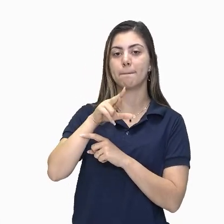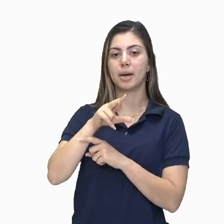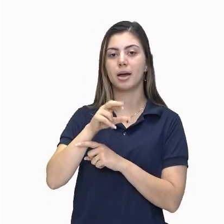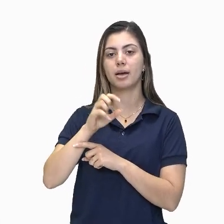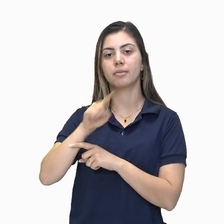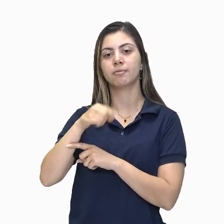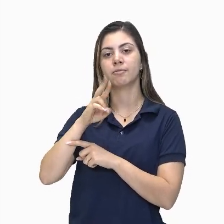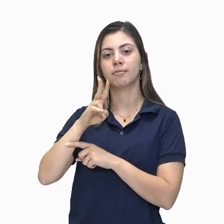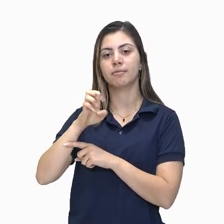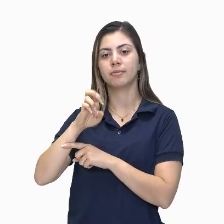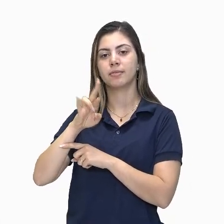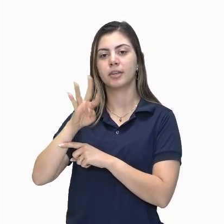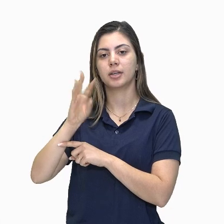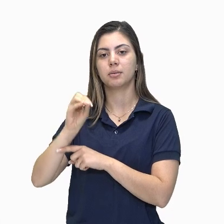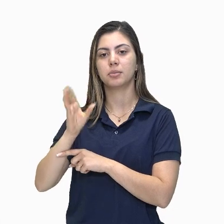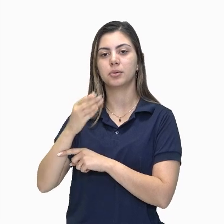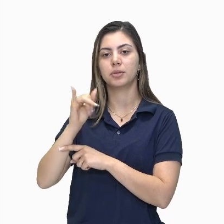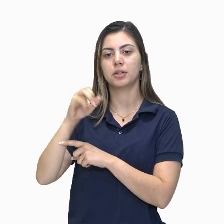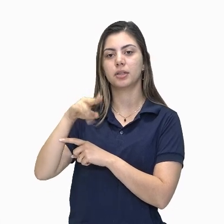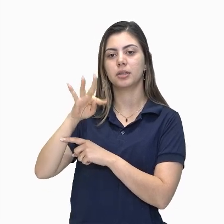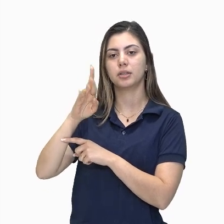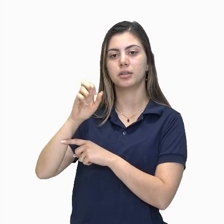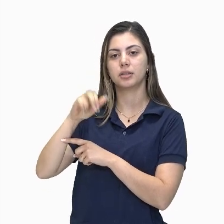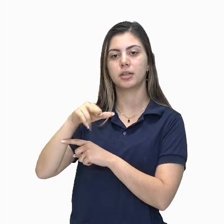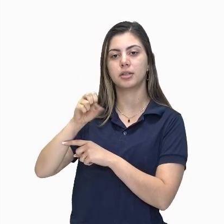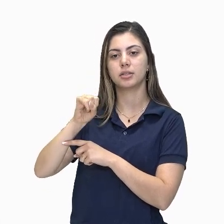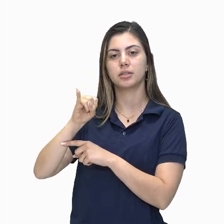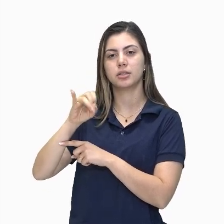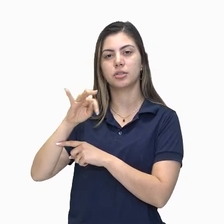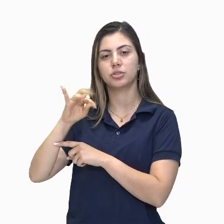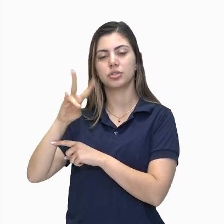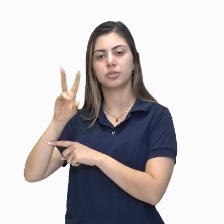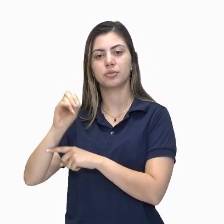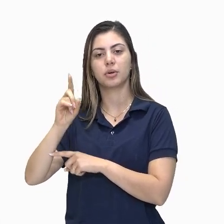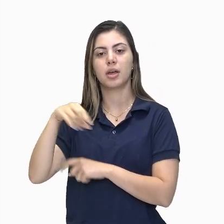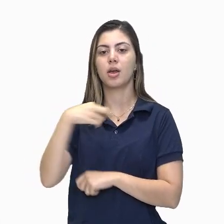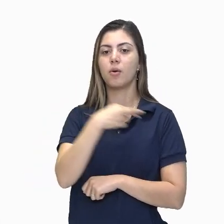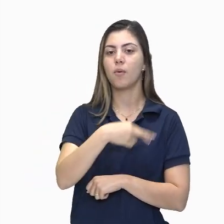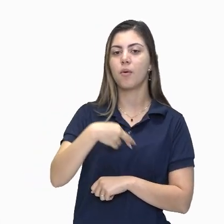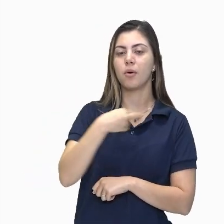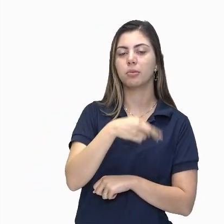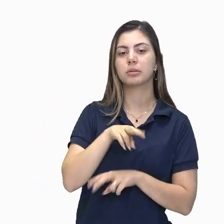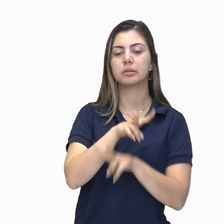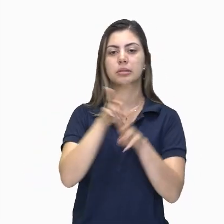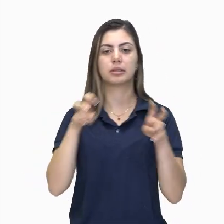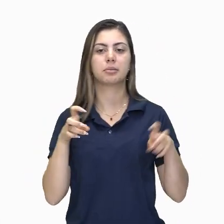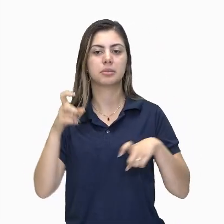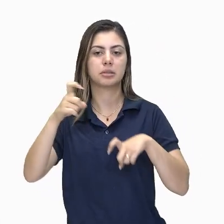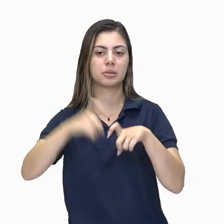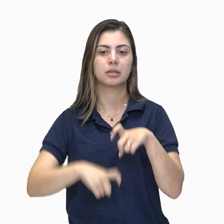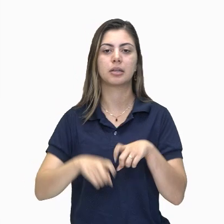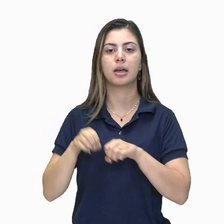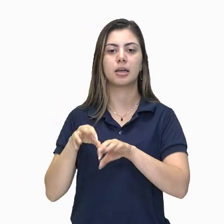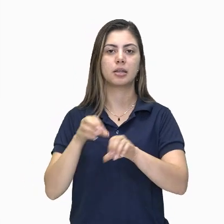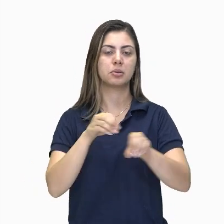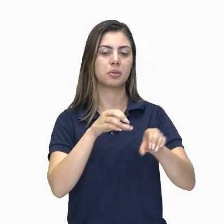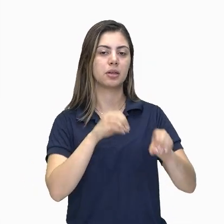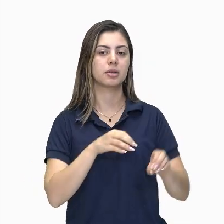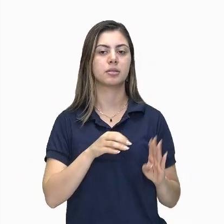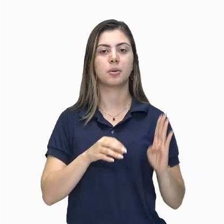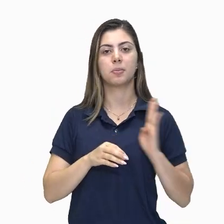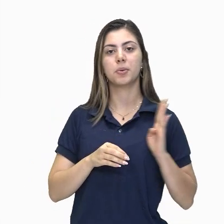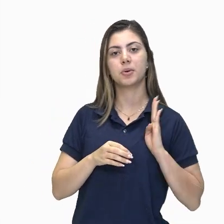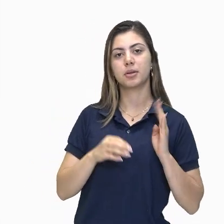si só, né, de 1927, é esse romance que aborda temas como sexualidade e educação burguesa no